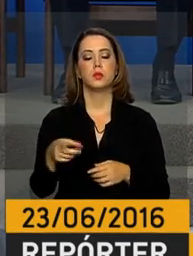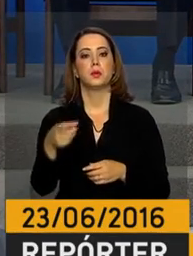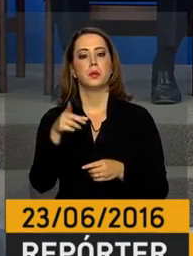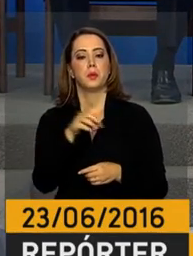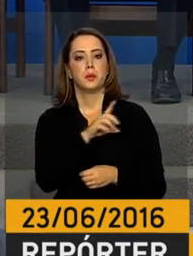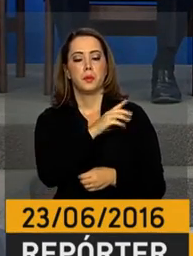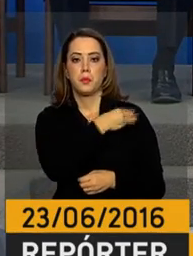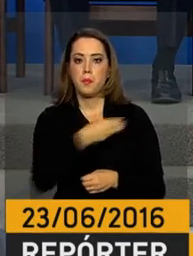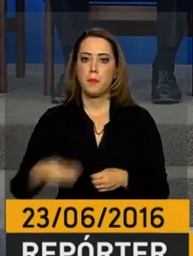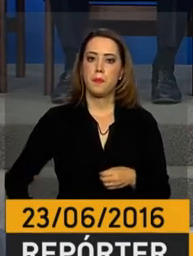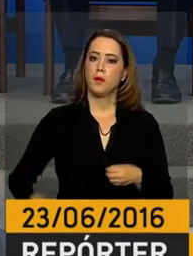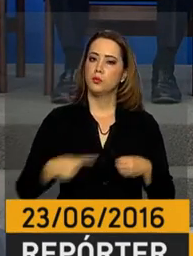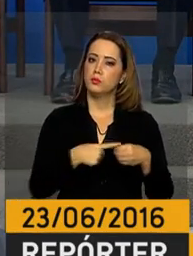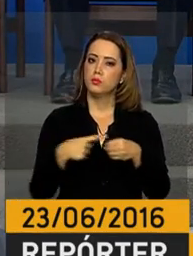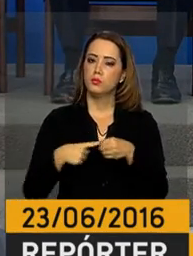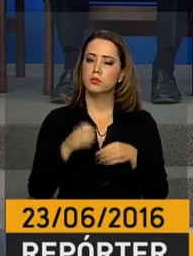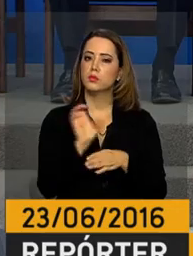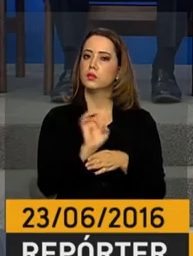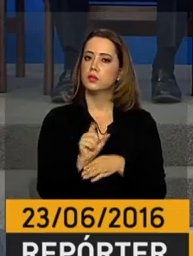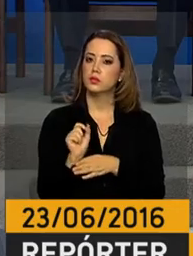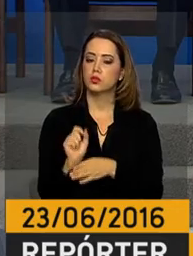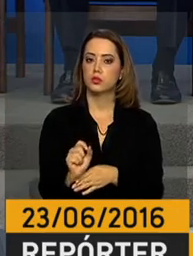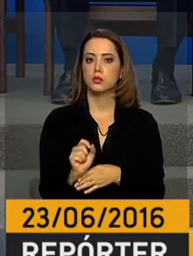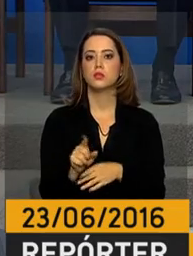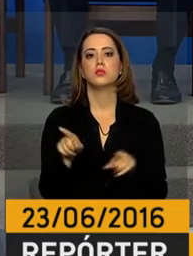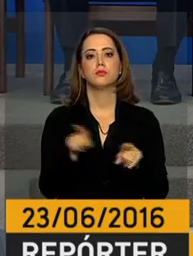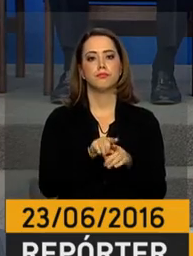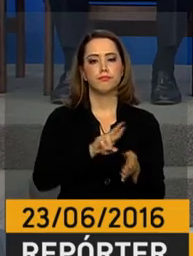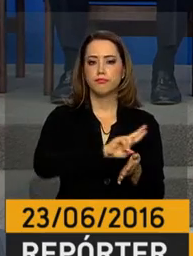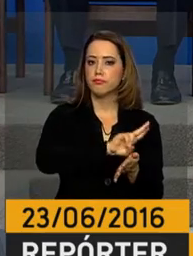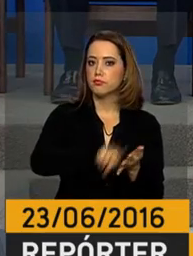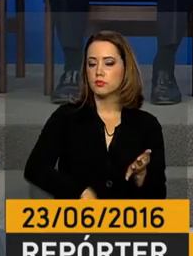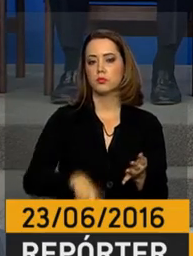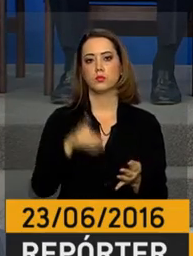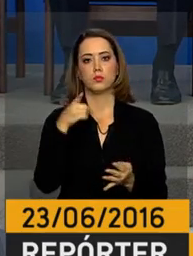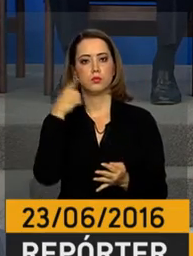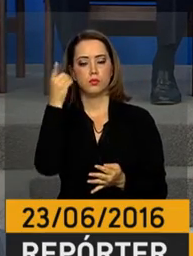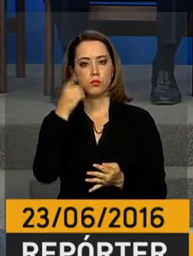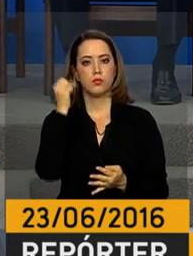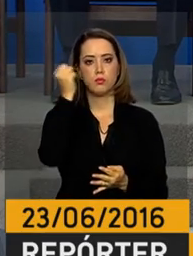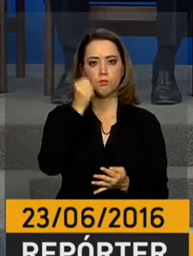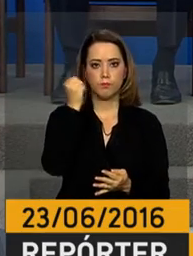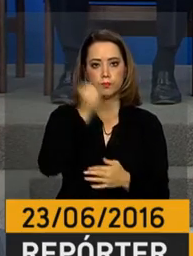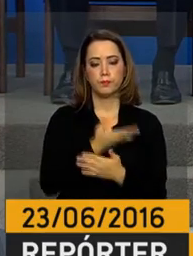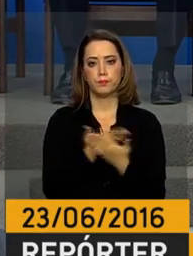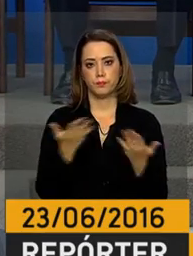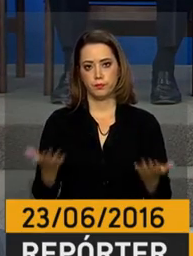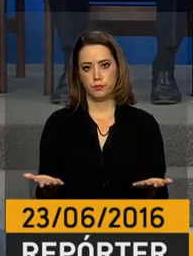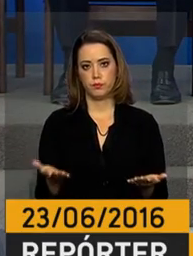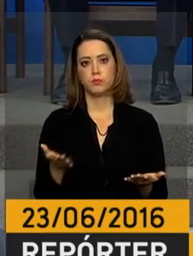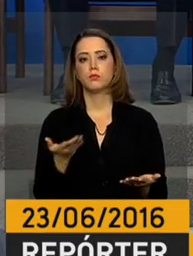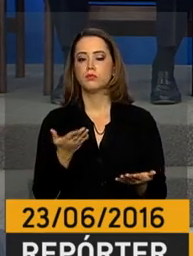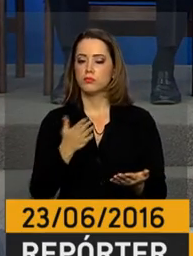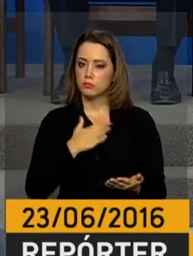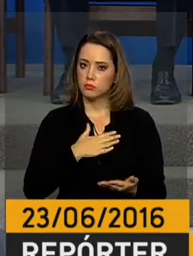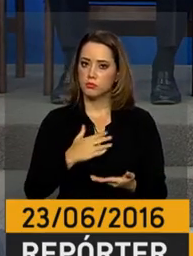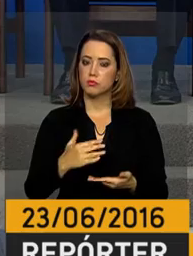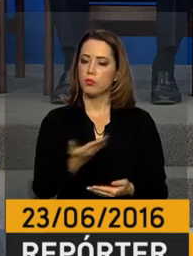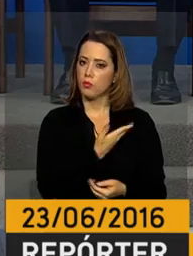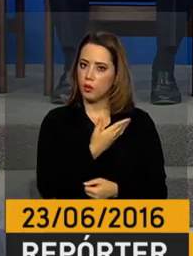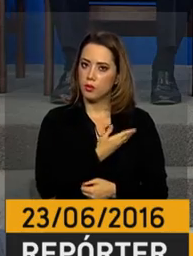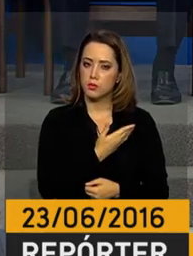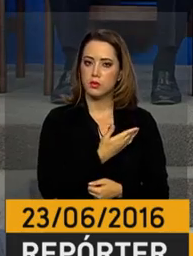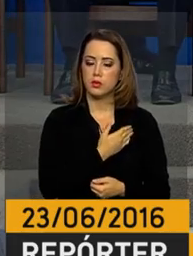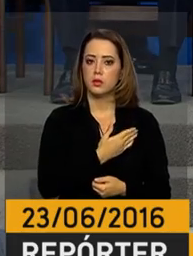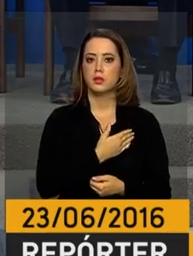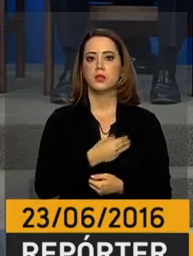senhores ministros de estado senhores ministros senhores parlamentares meus colegas magistrados senhoras